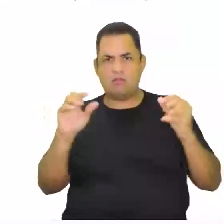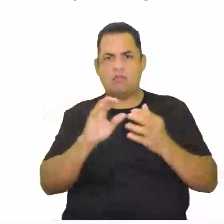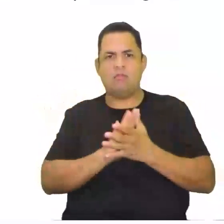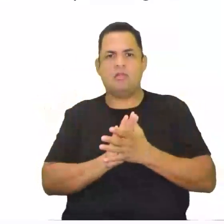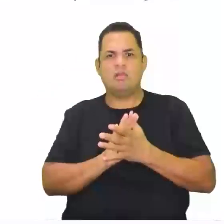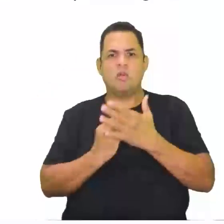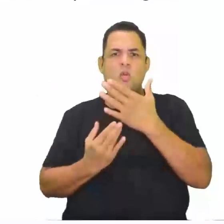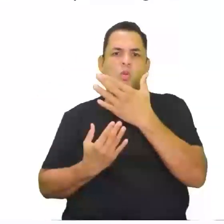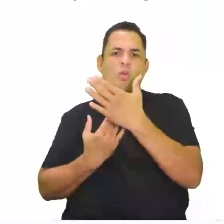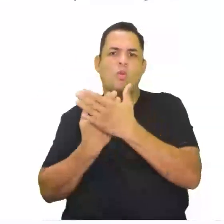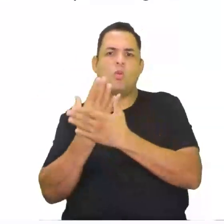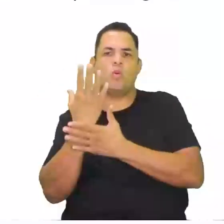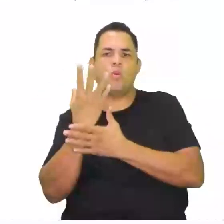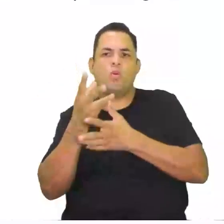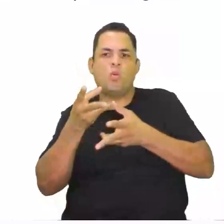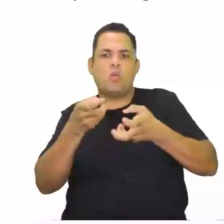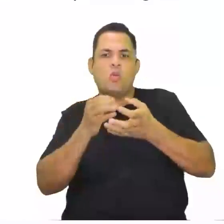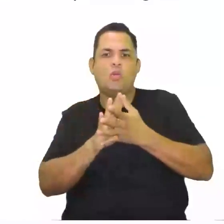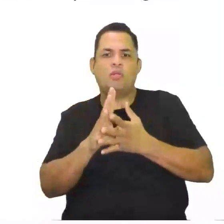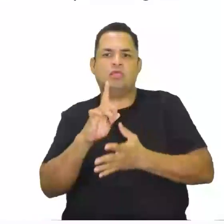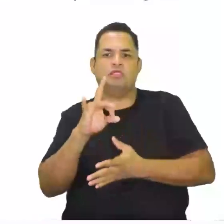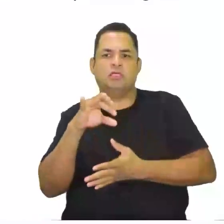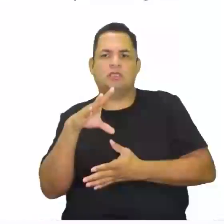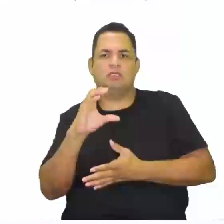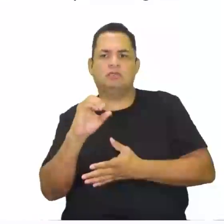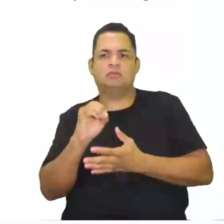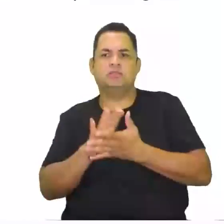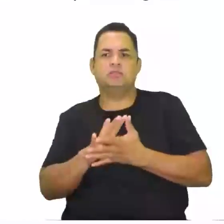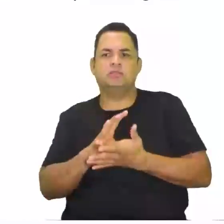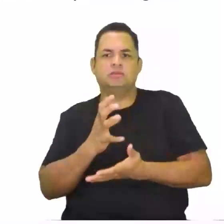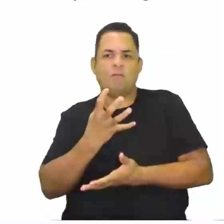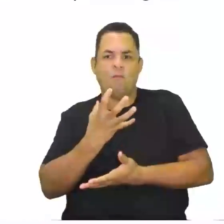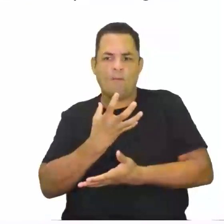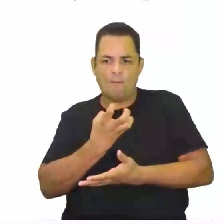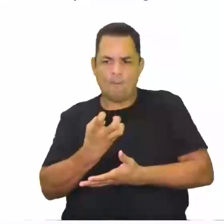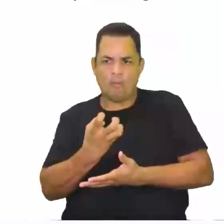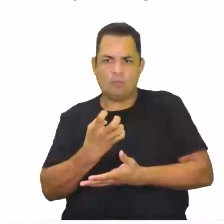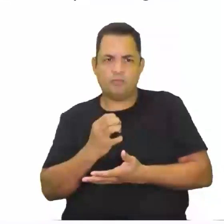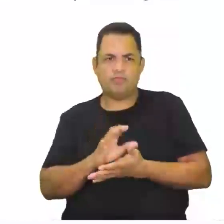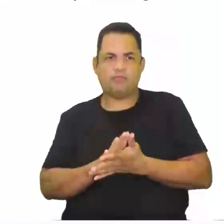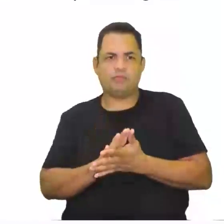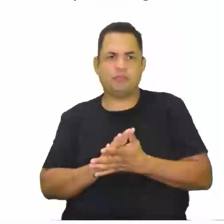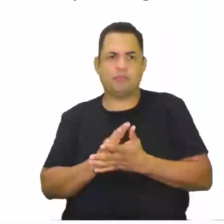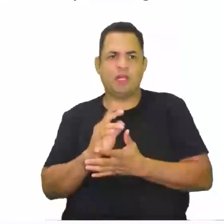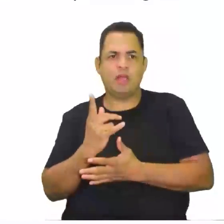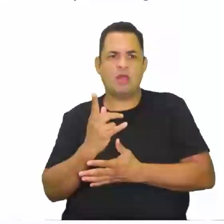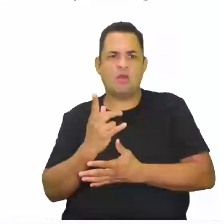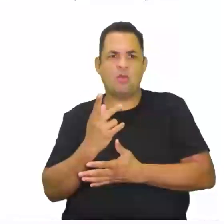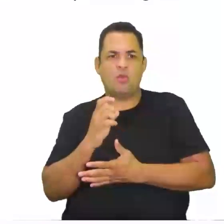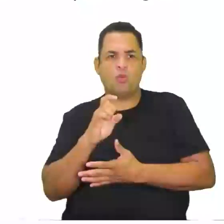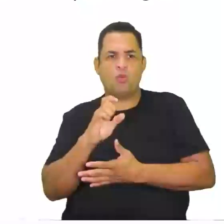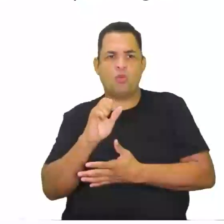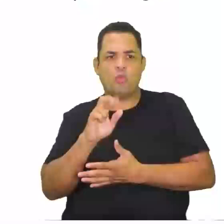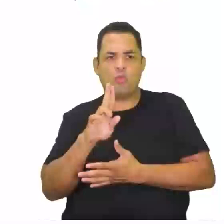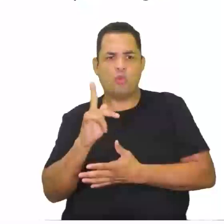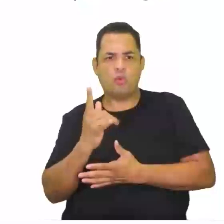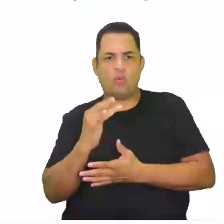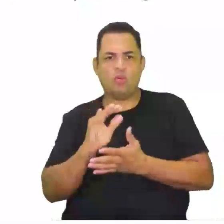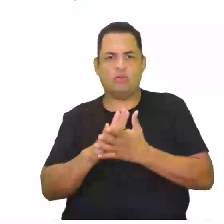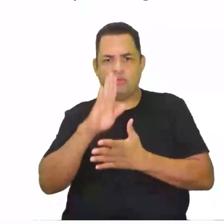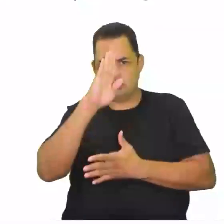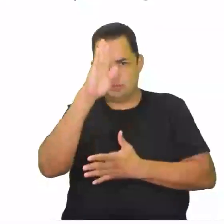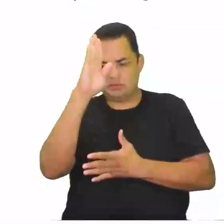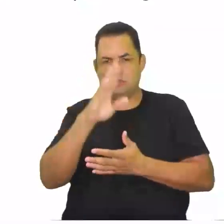entre os gases obtidos na destilação seco da hulha, os